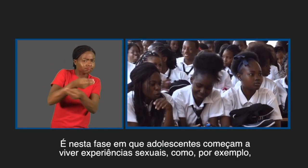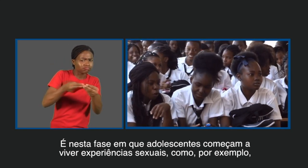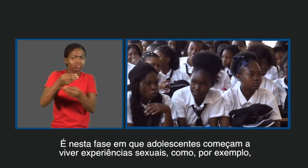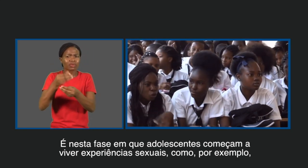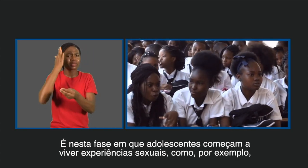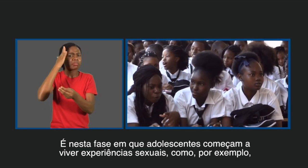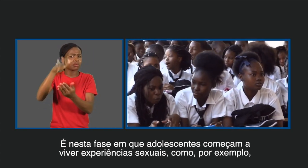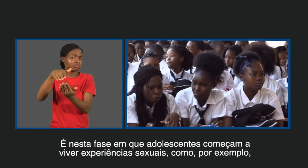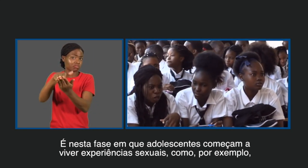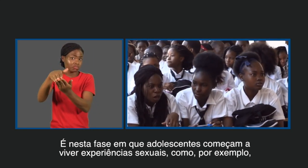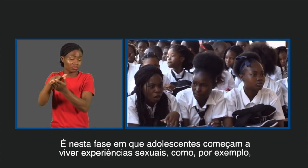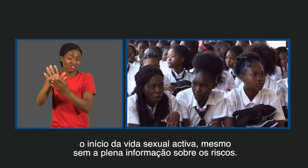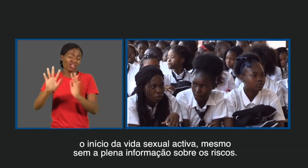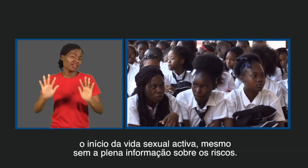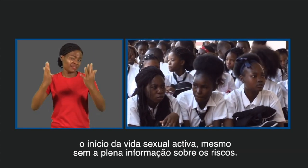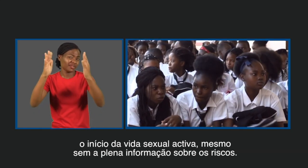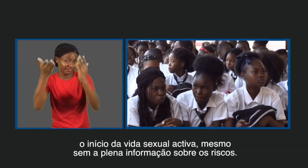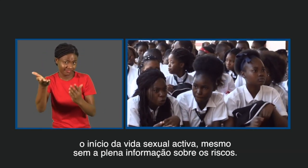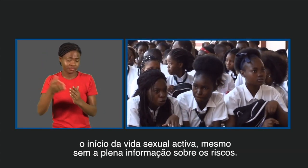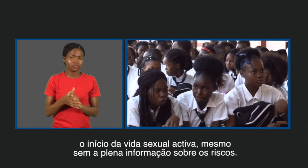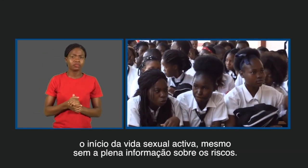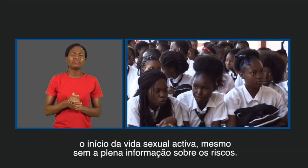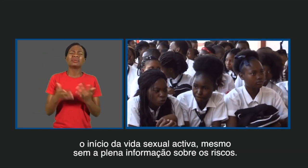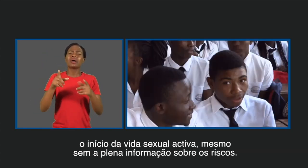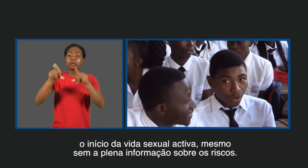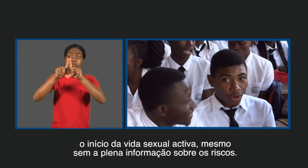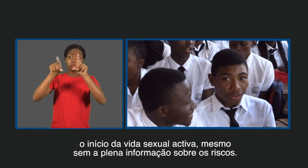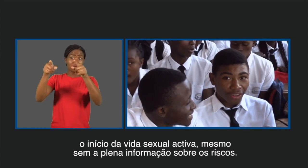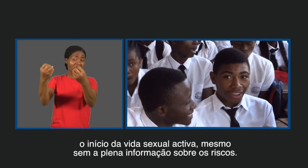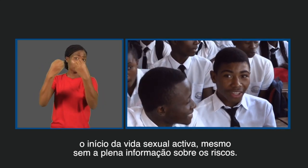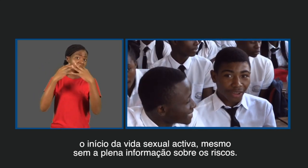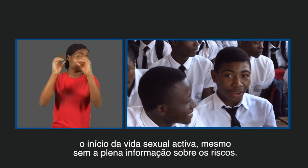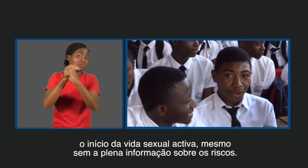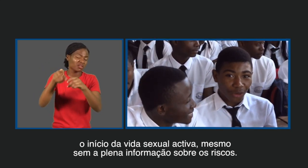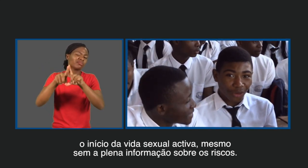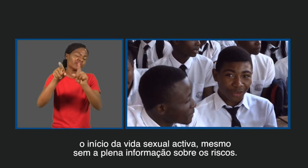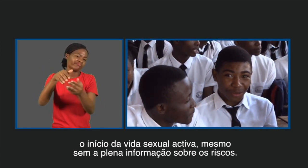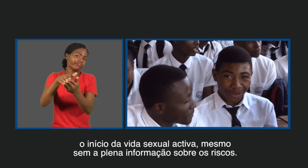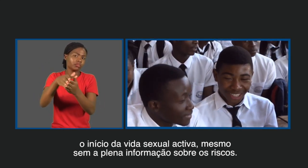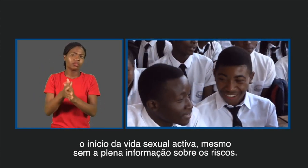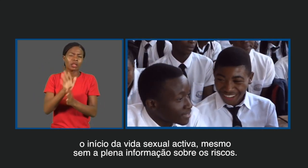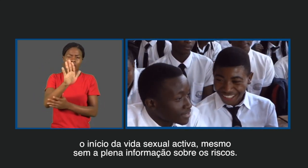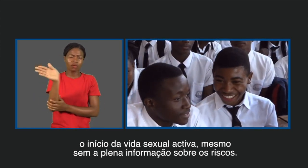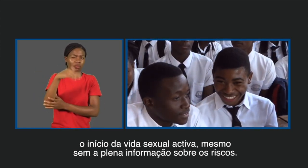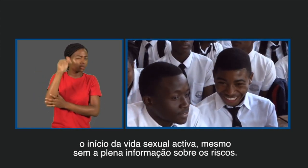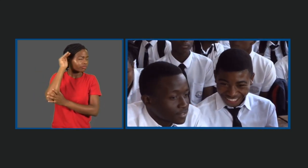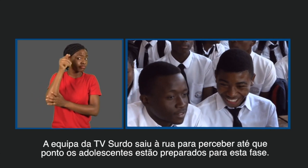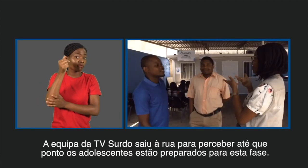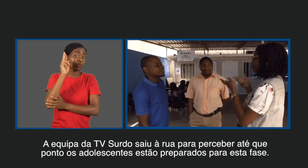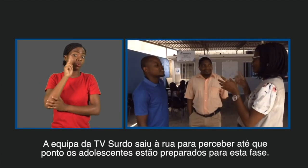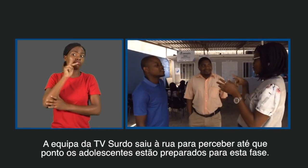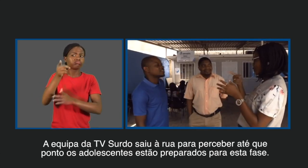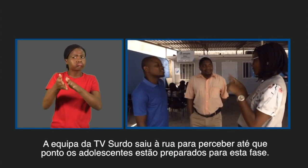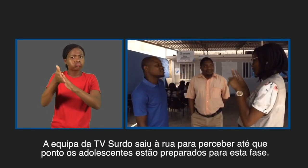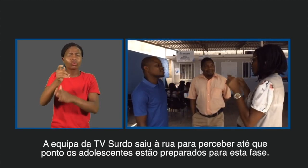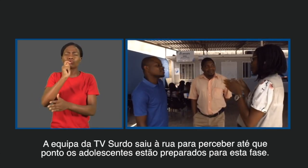como por exemplo o início da vida sexual ativa mesmo sem a plena informação sobre os riscos A